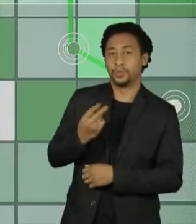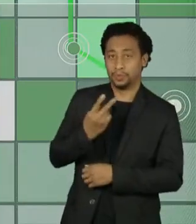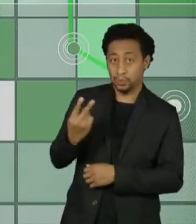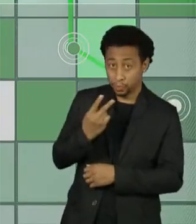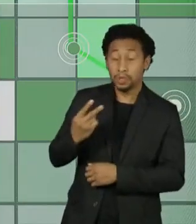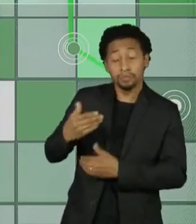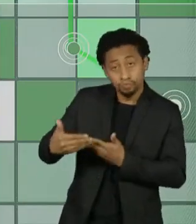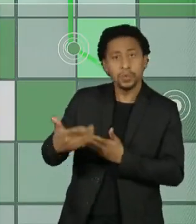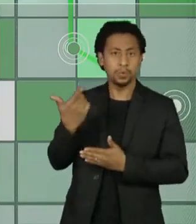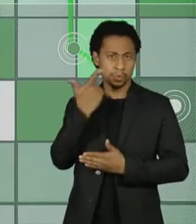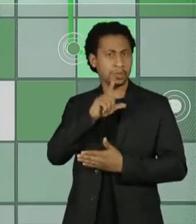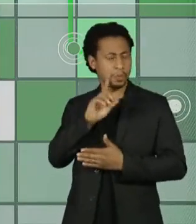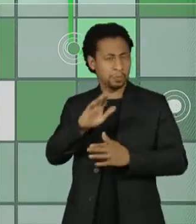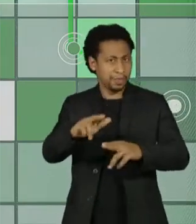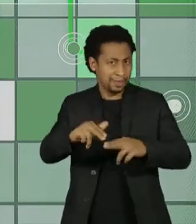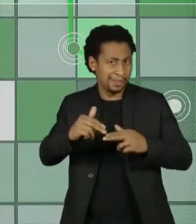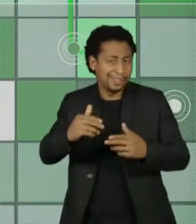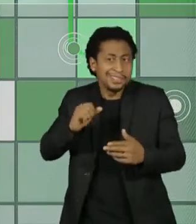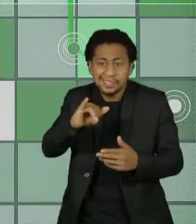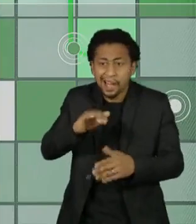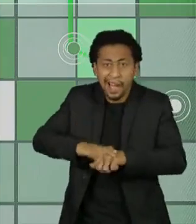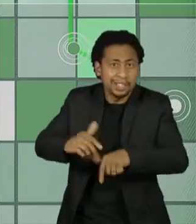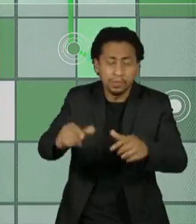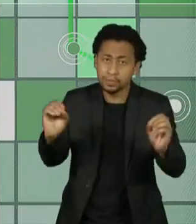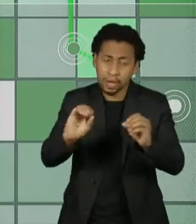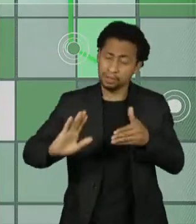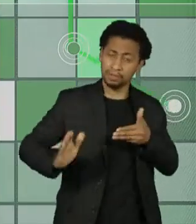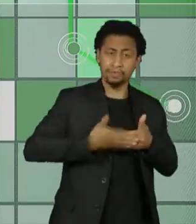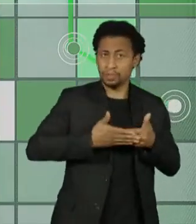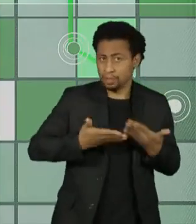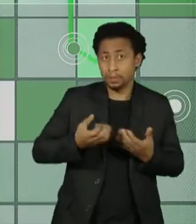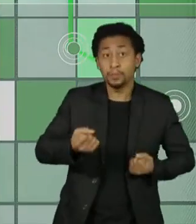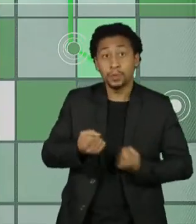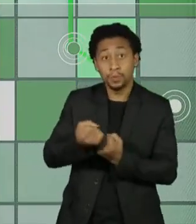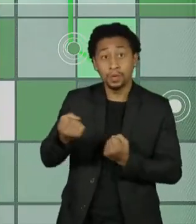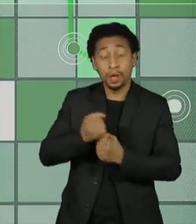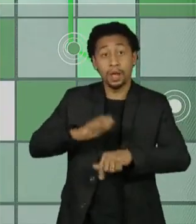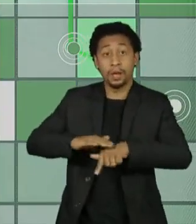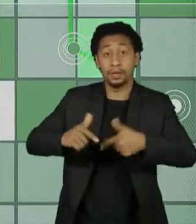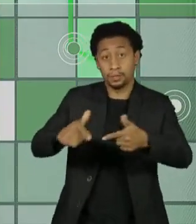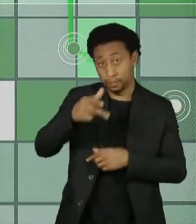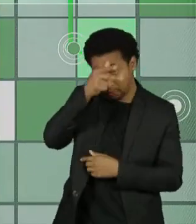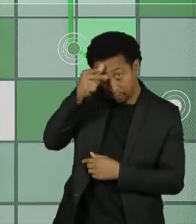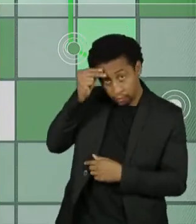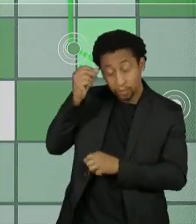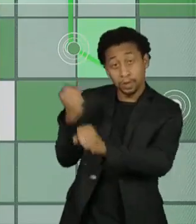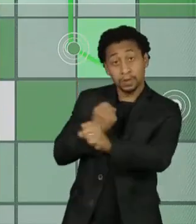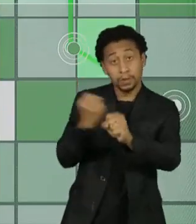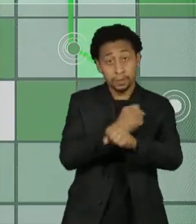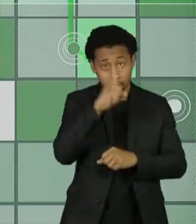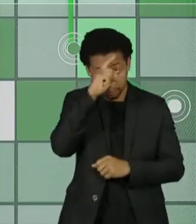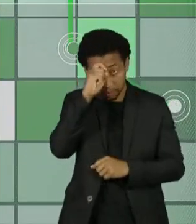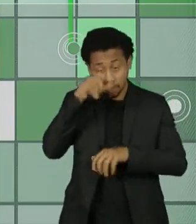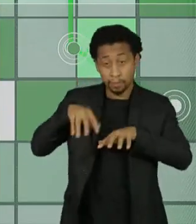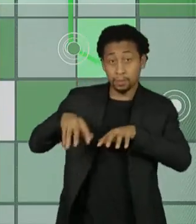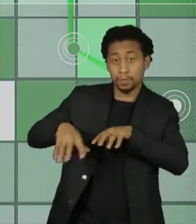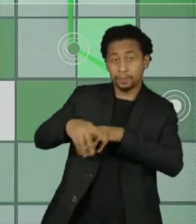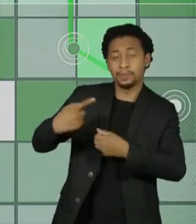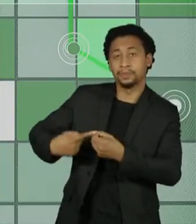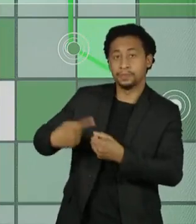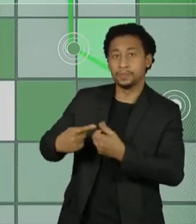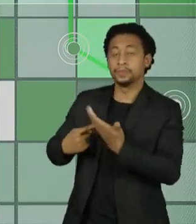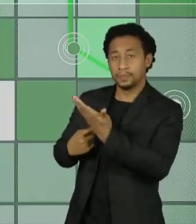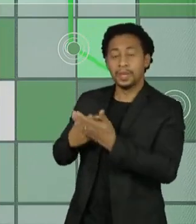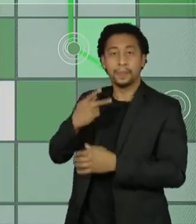fechado as portas. Apoiamos várias iniciativas das prefeituras, hospitais que estão sendo construídos em todas as cidades, Ribeirão